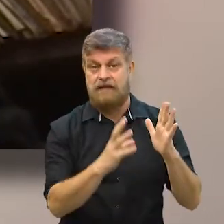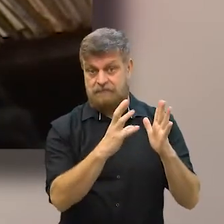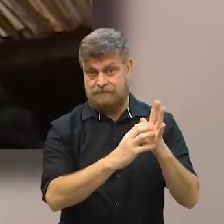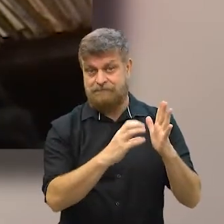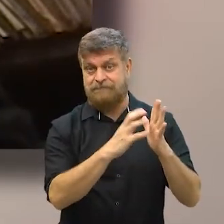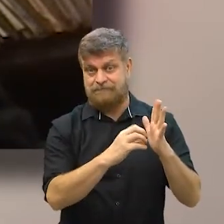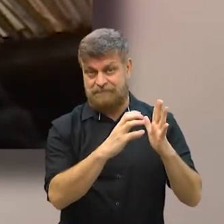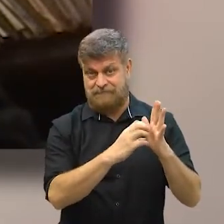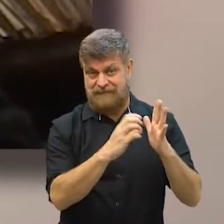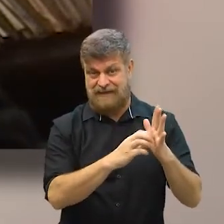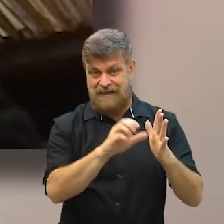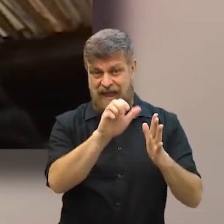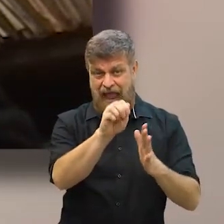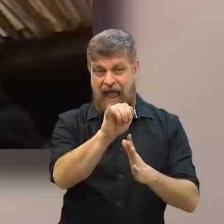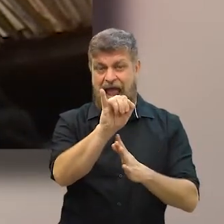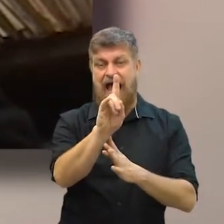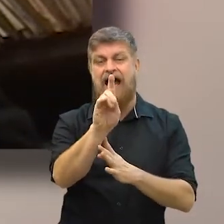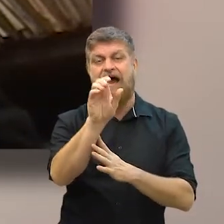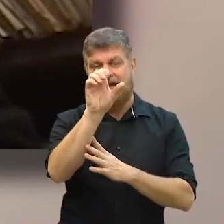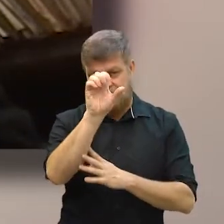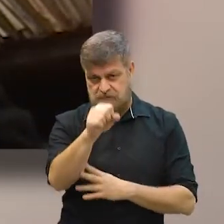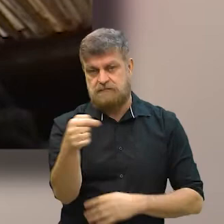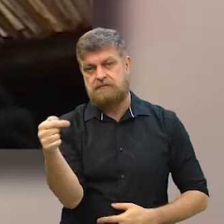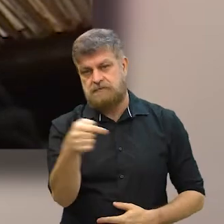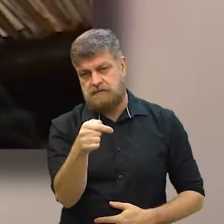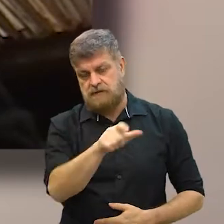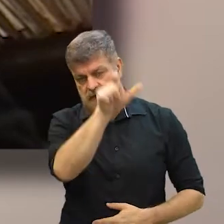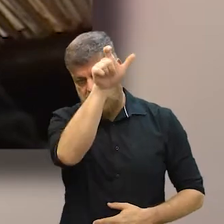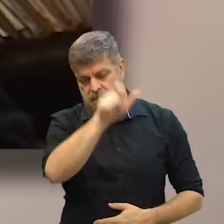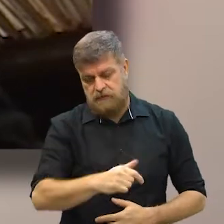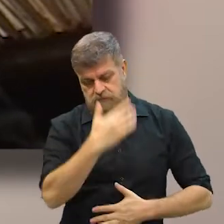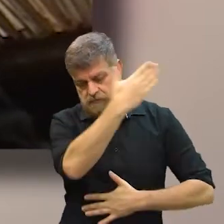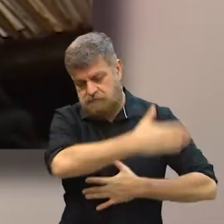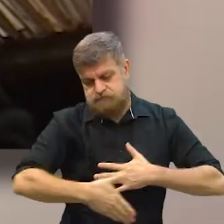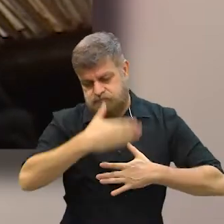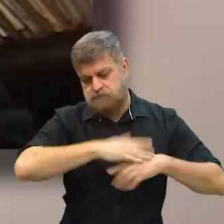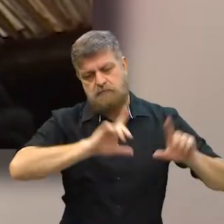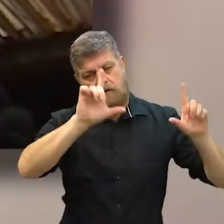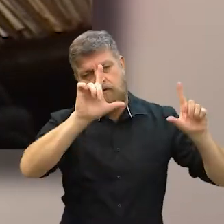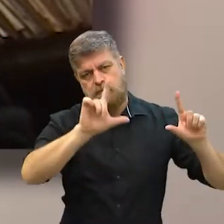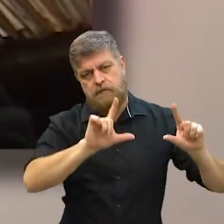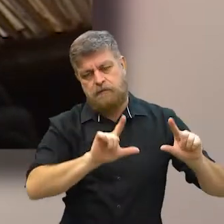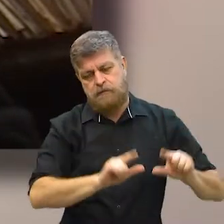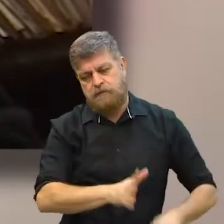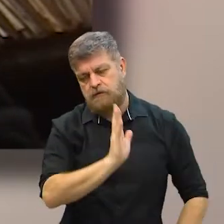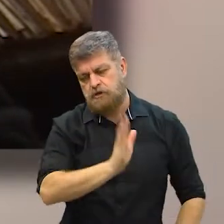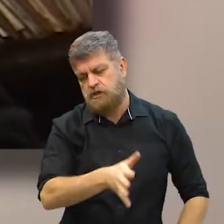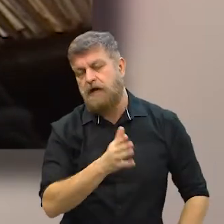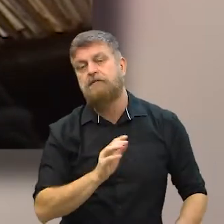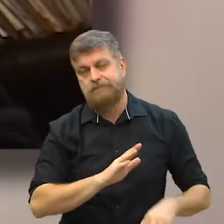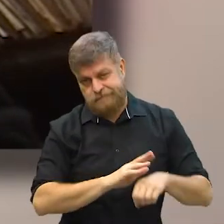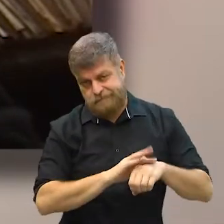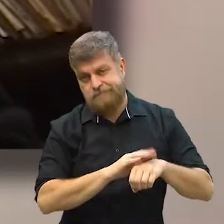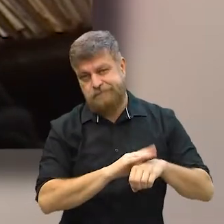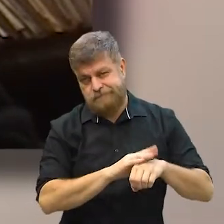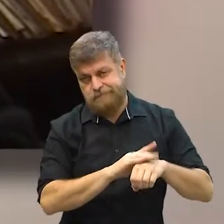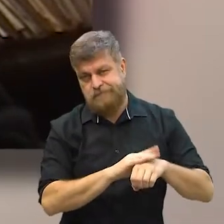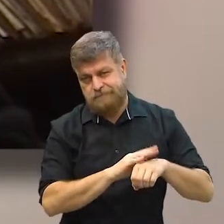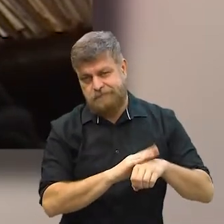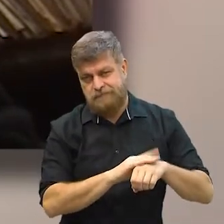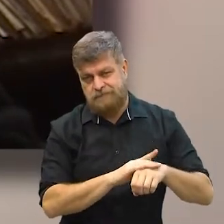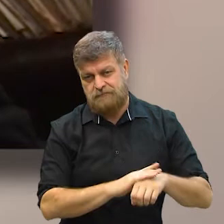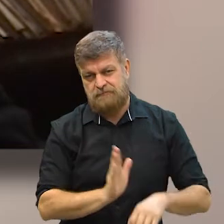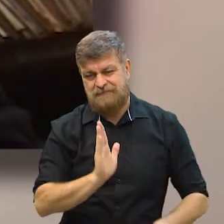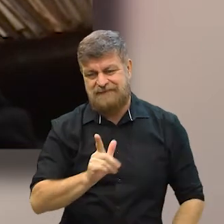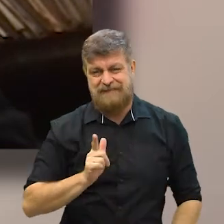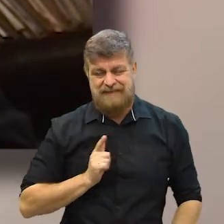do HIV avançada, ou com a imunodeficiência adquirida. Aí sim, ela